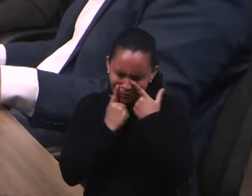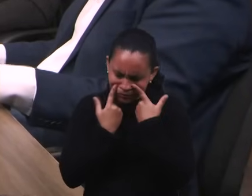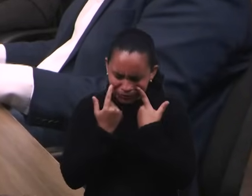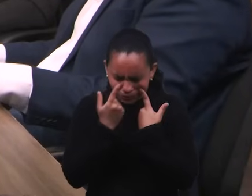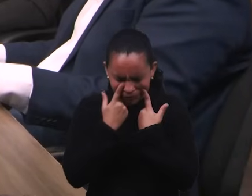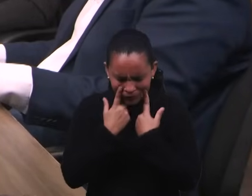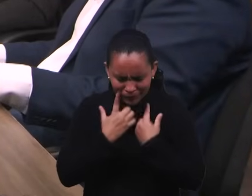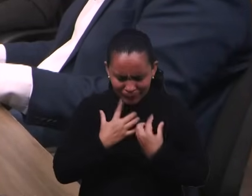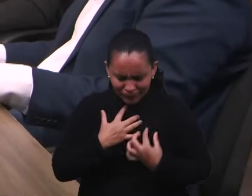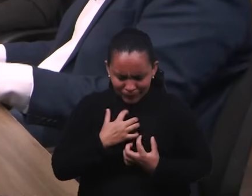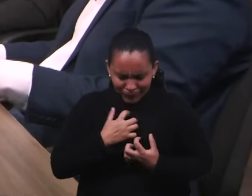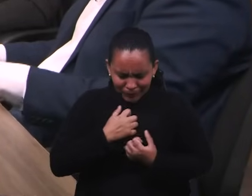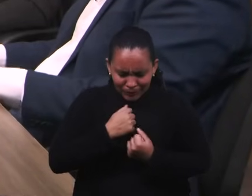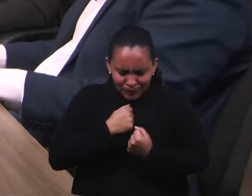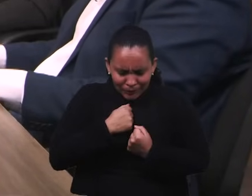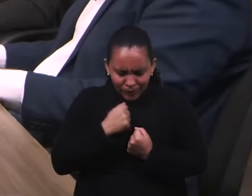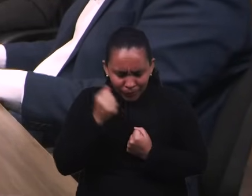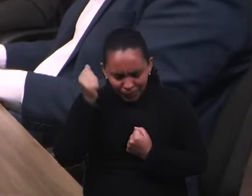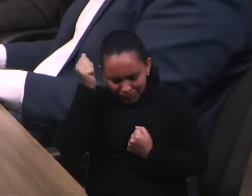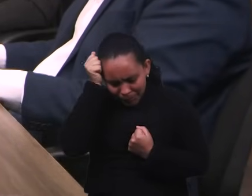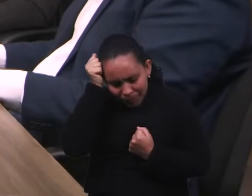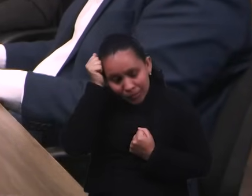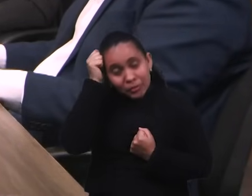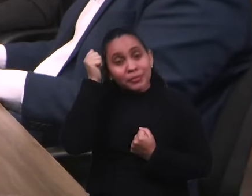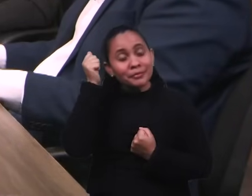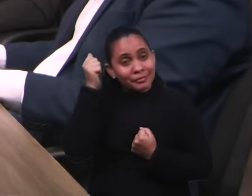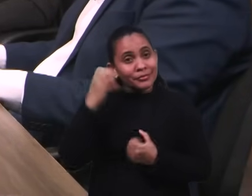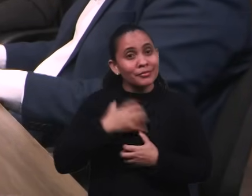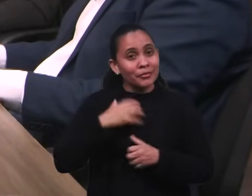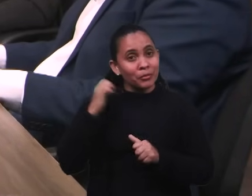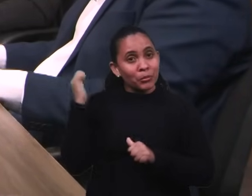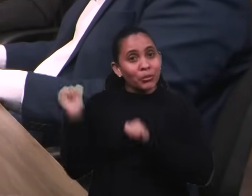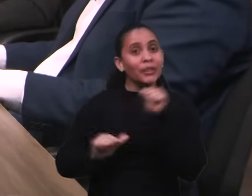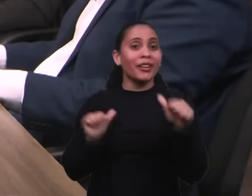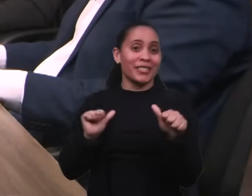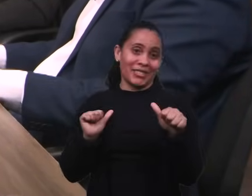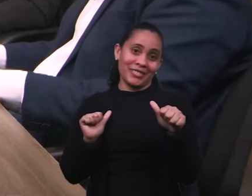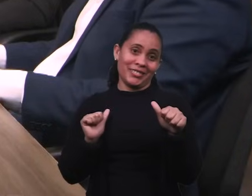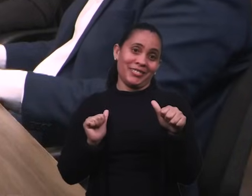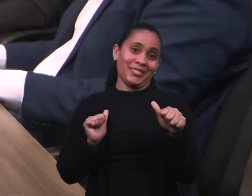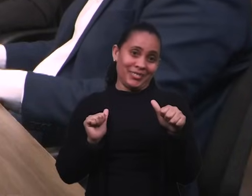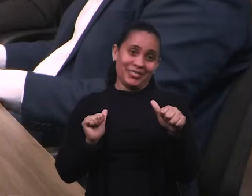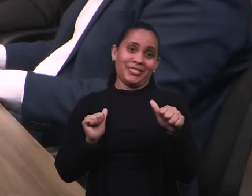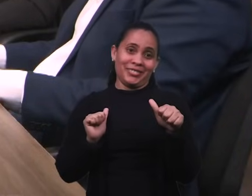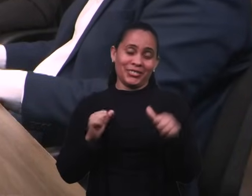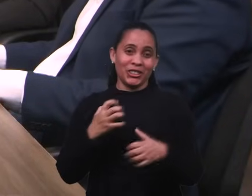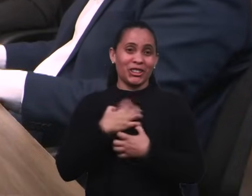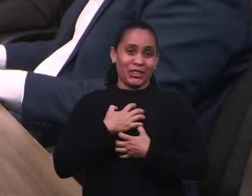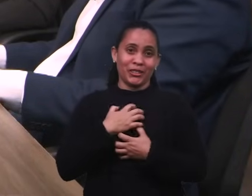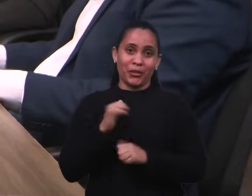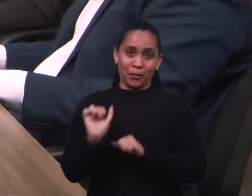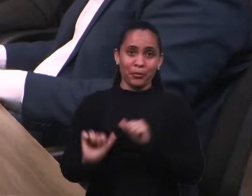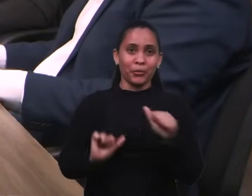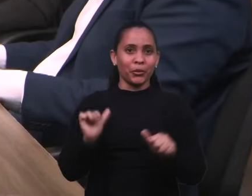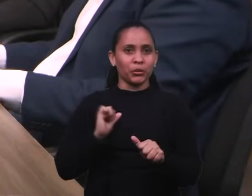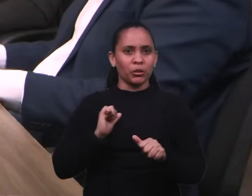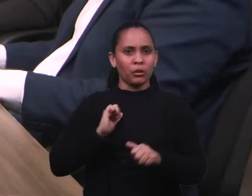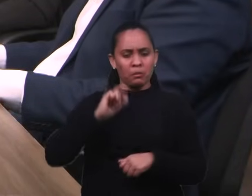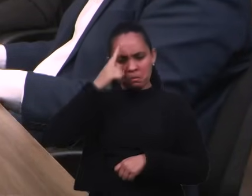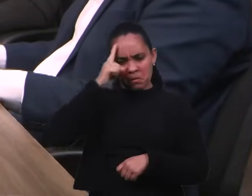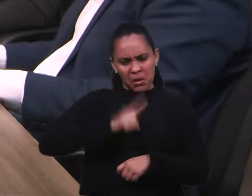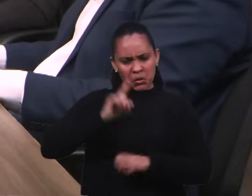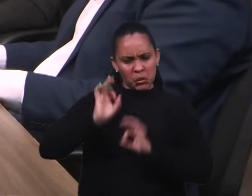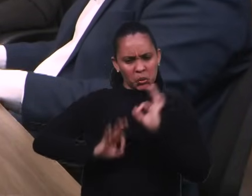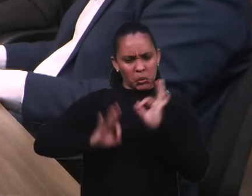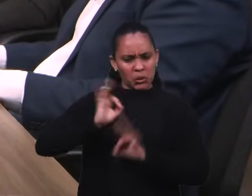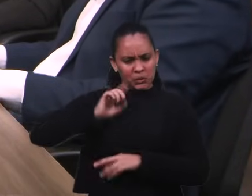amargamente. Então, houve um arrependimento, houve uma mudança de rumo ali, né? Então, não estava determinado um juízo